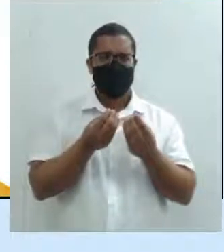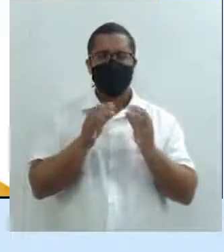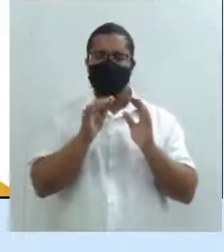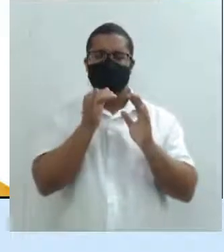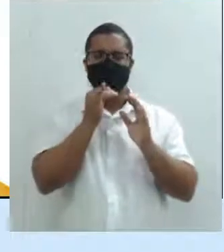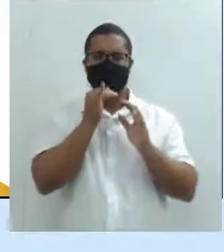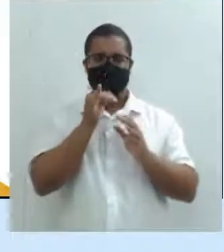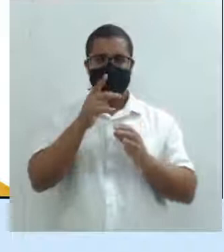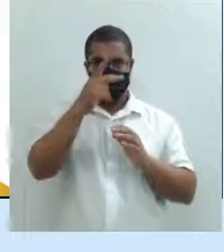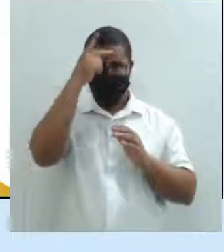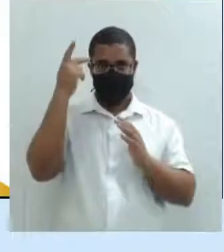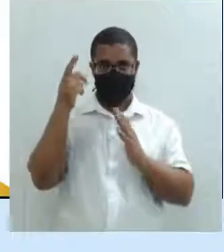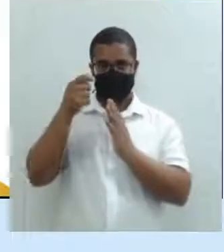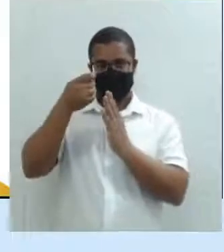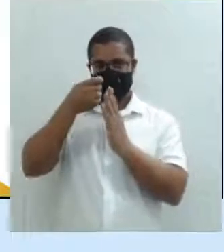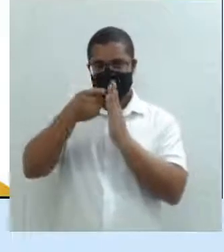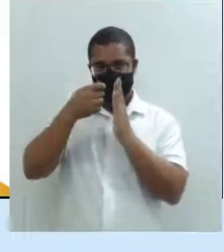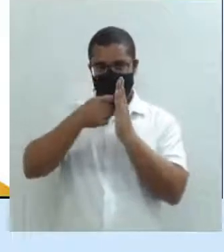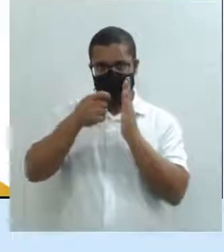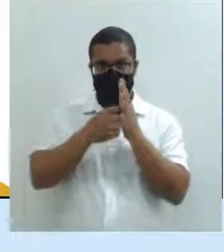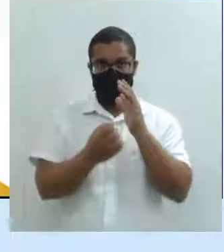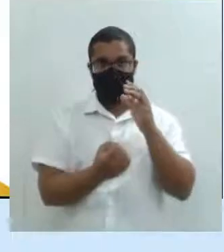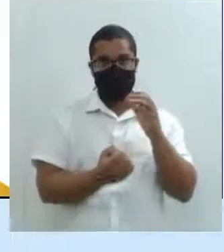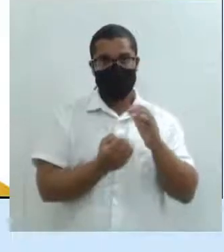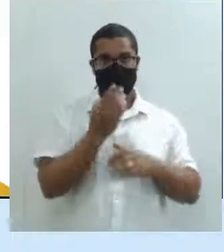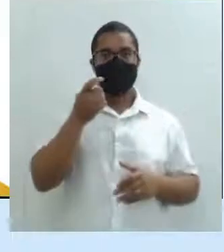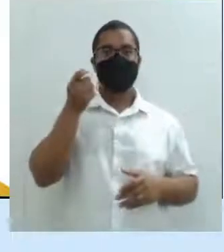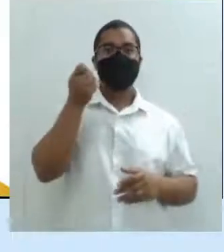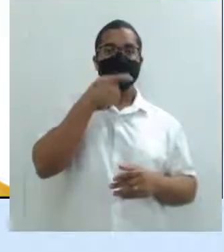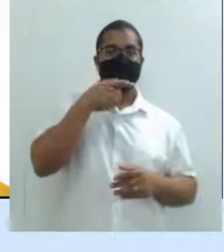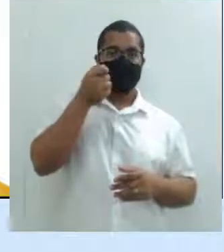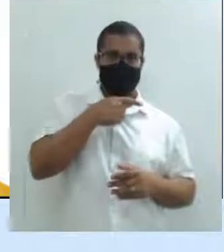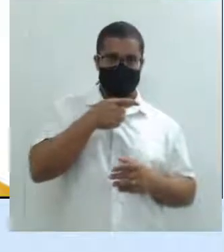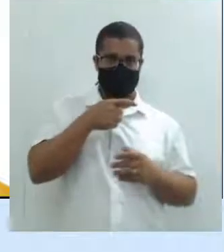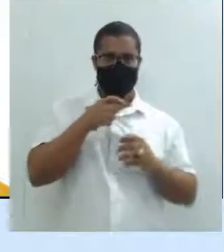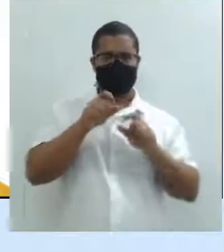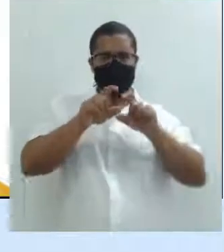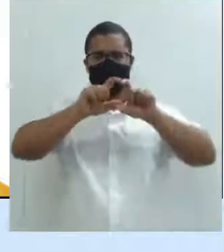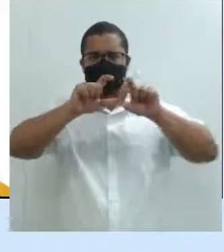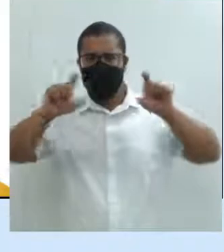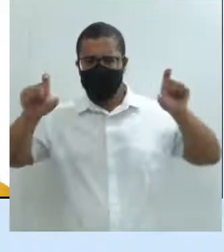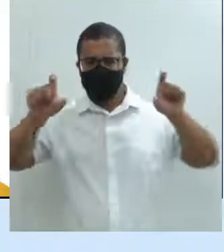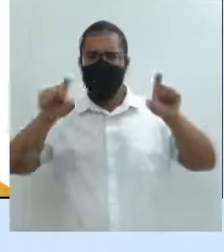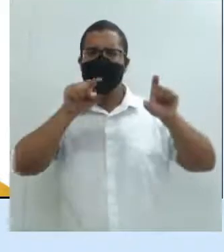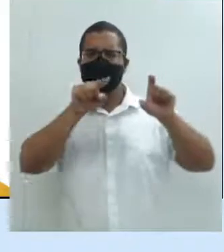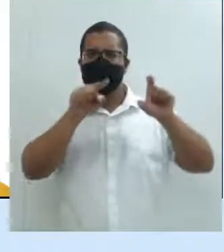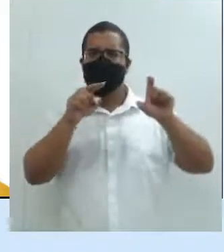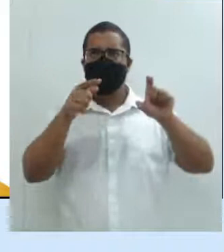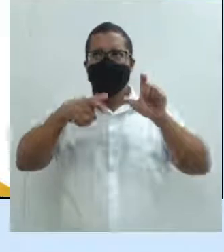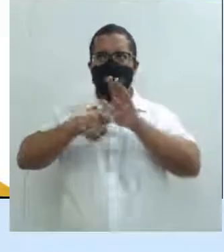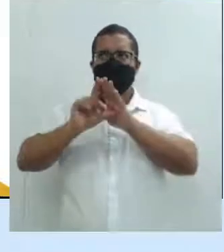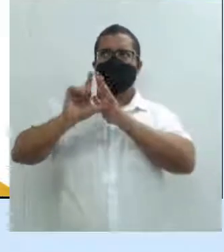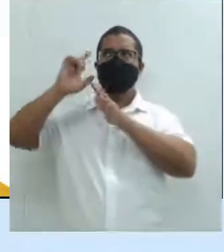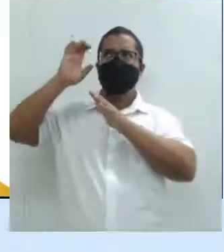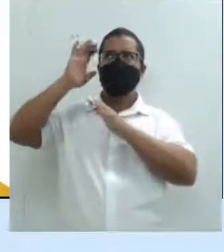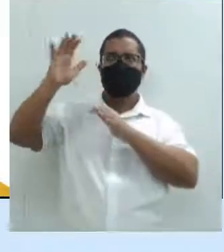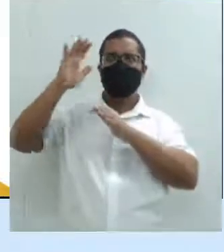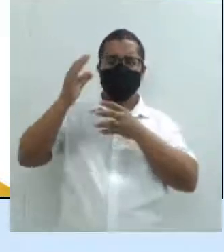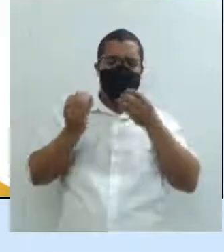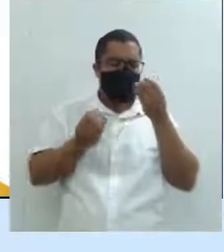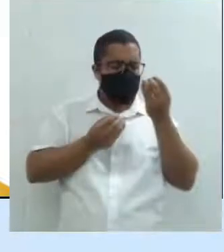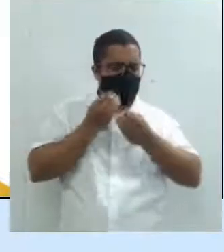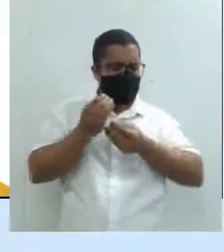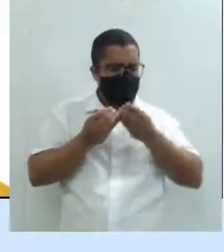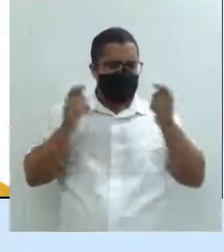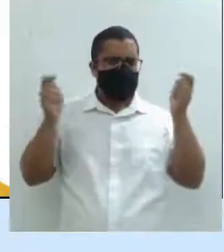autor produz um meme, produz uma charge, uma tirinha, ele pensa antes de que maneira